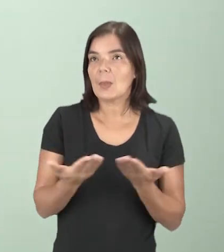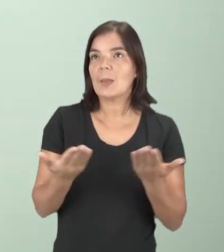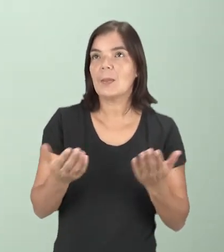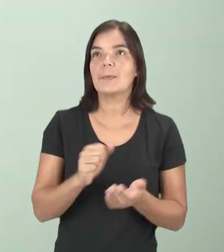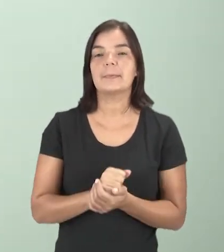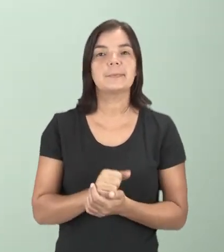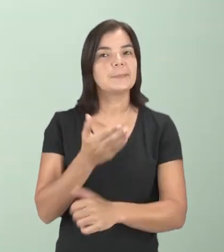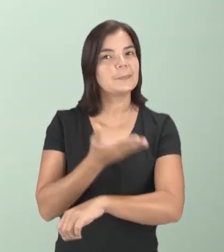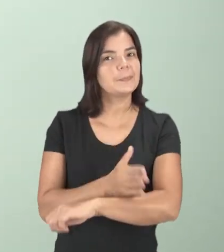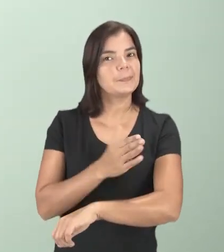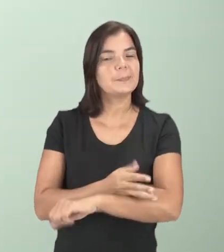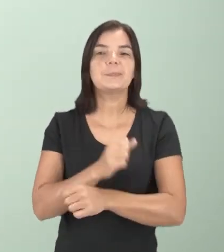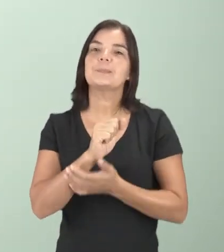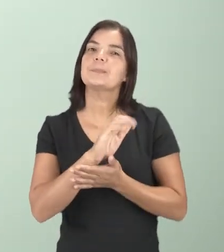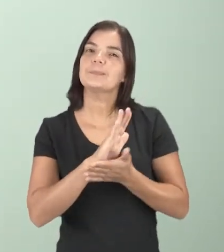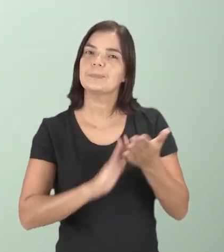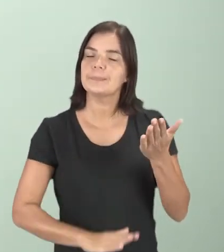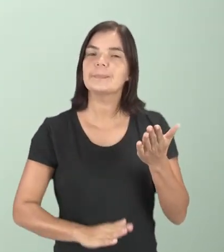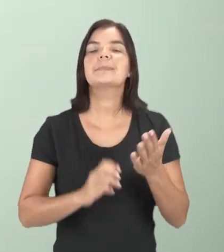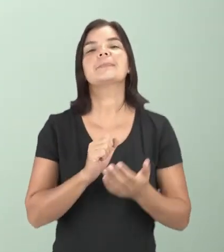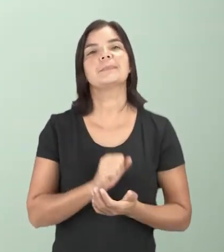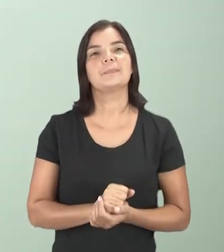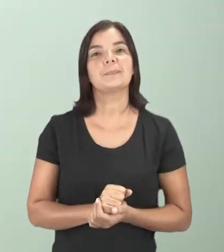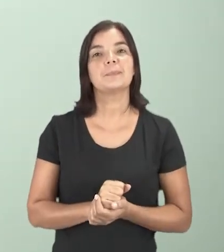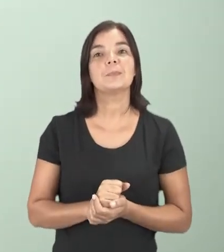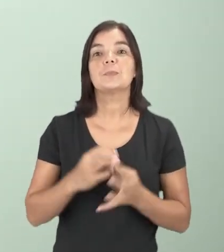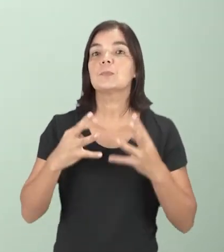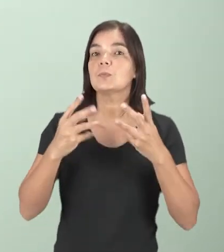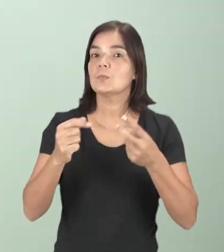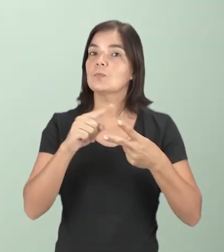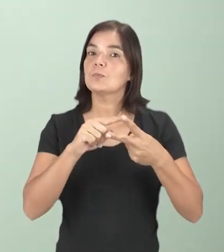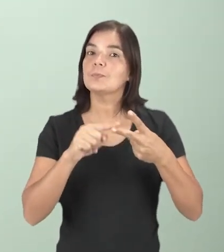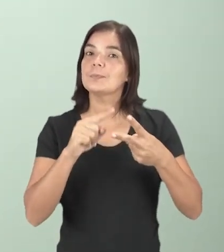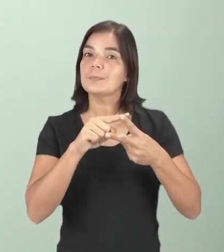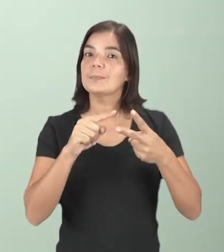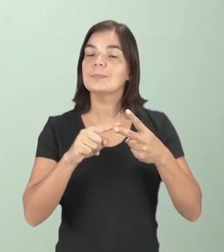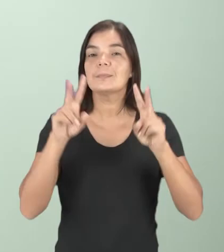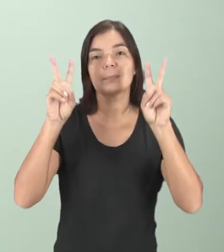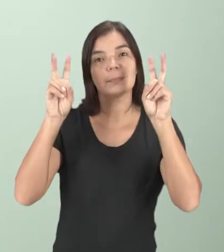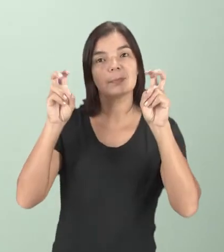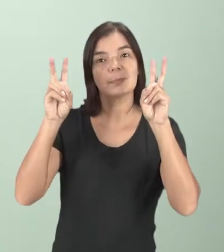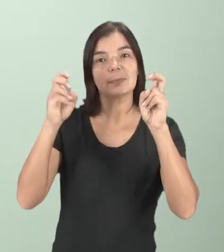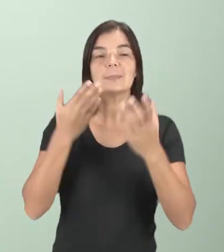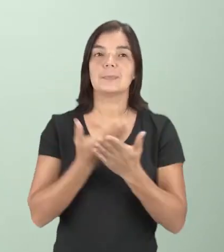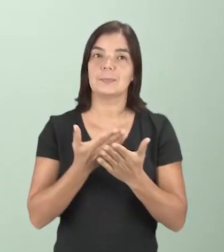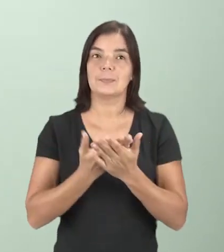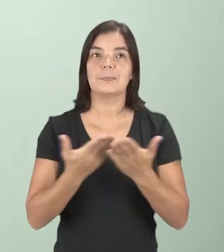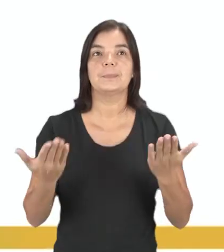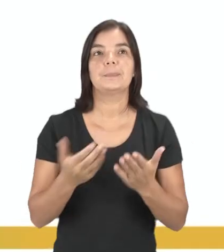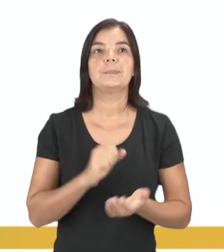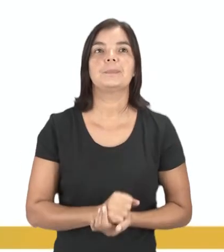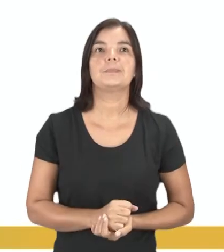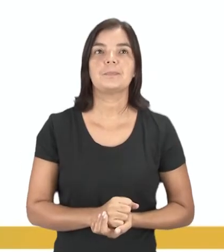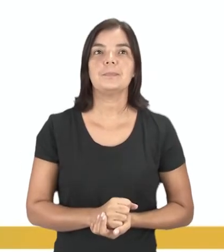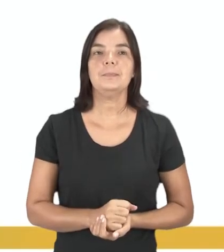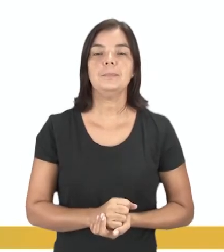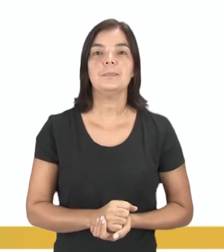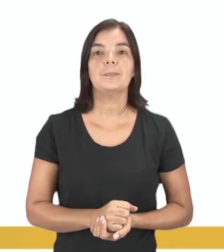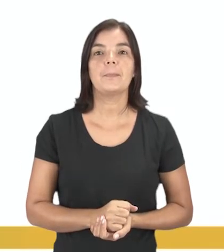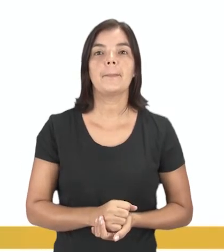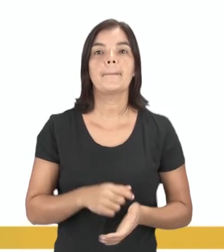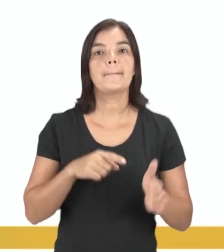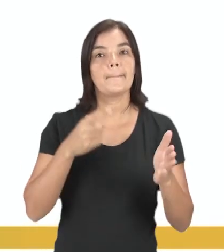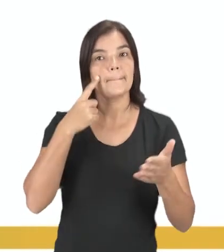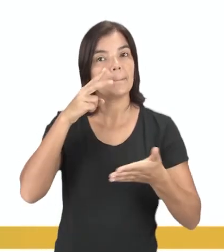Agora, nós vamos exercitar uma atividade sobre esses dois temas estudados hoje.